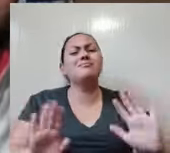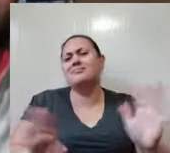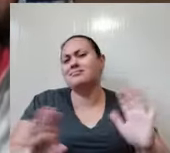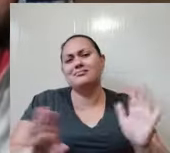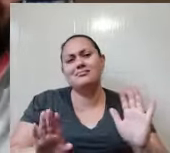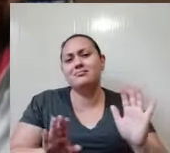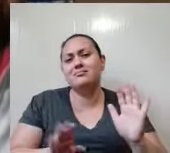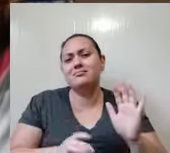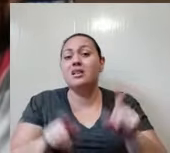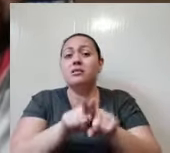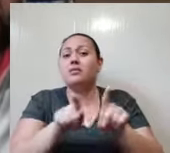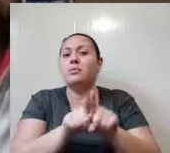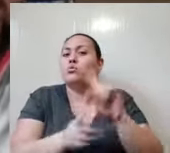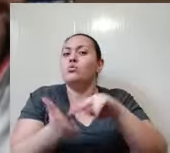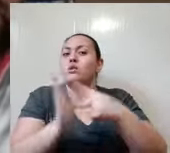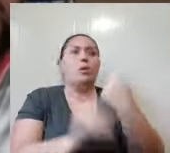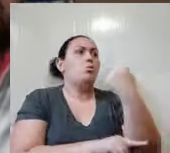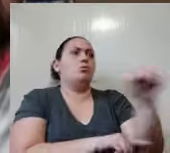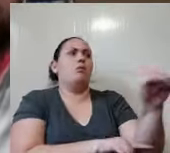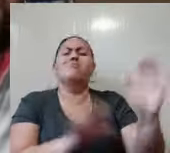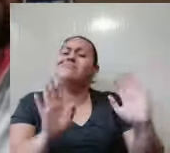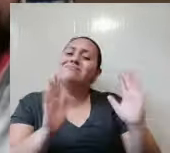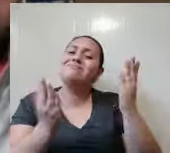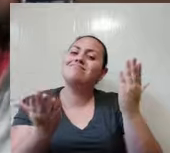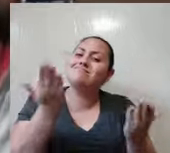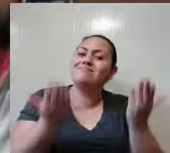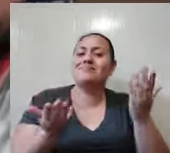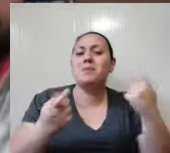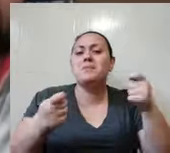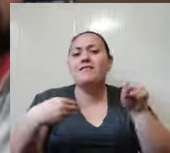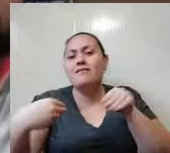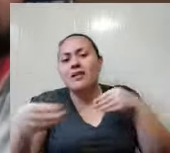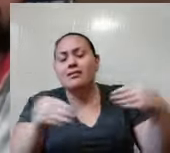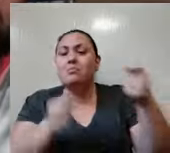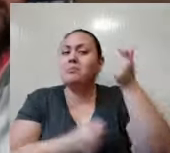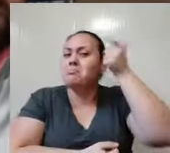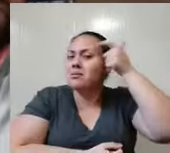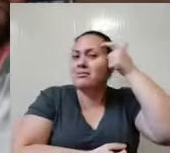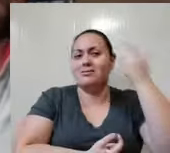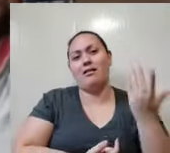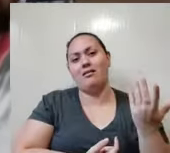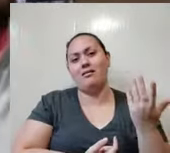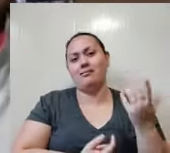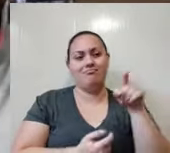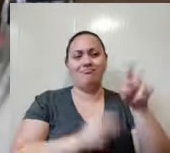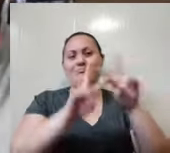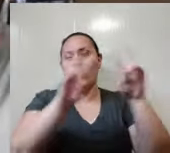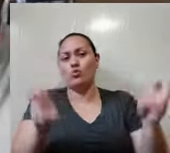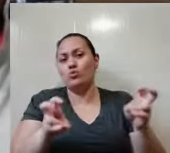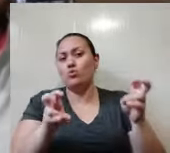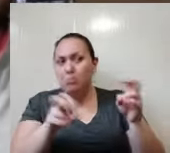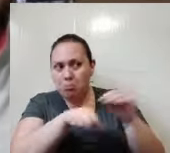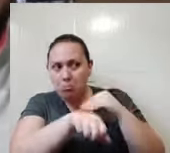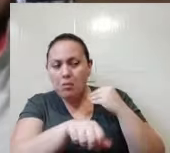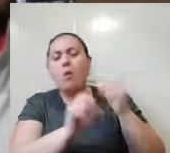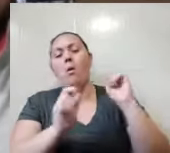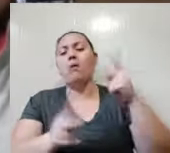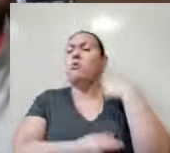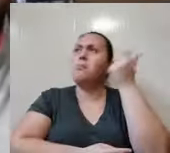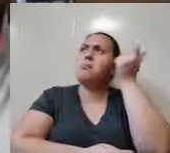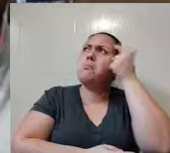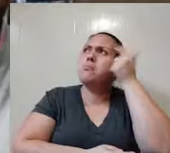significa acatar, né? Exatamente. Mas também não significa não. Enfim, eu acho que vale essa flexibilidade, assim, de